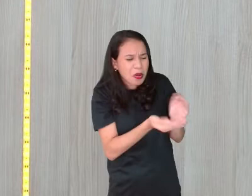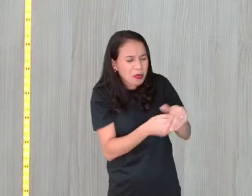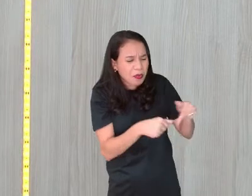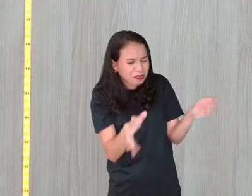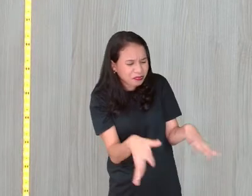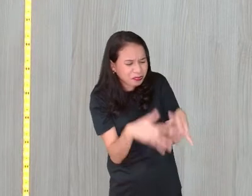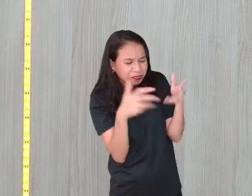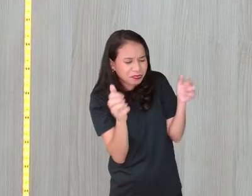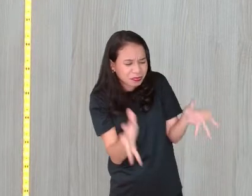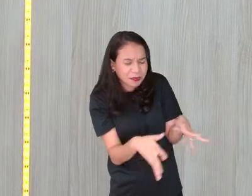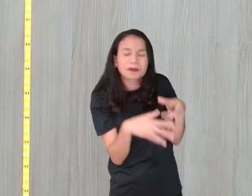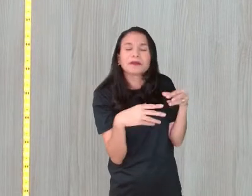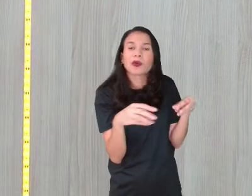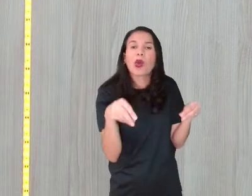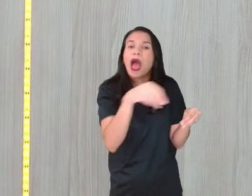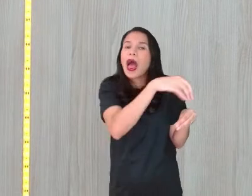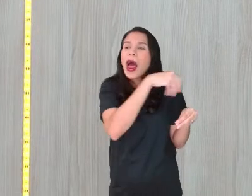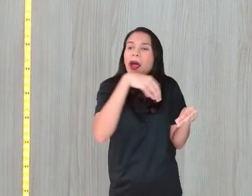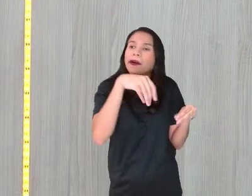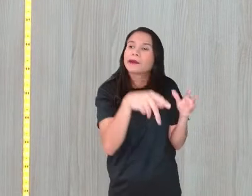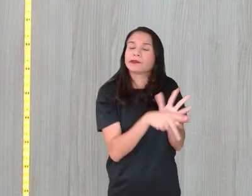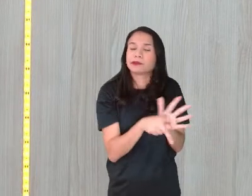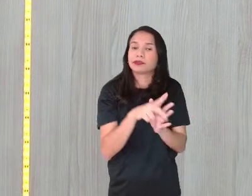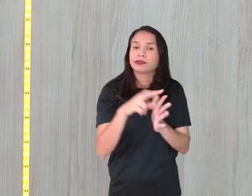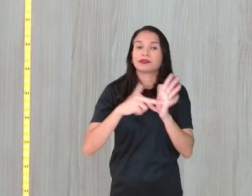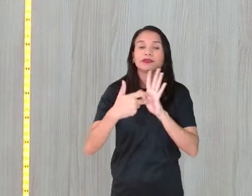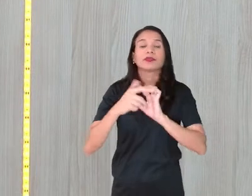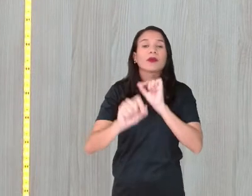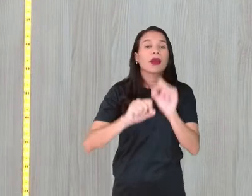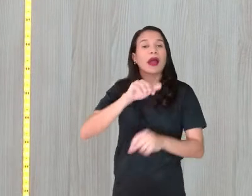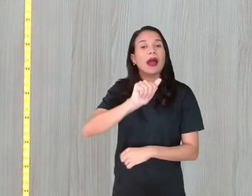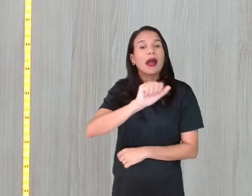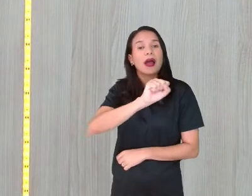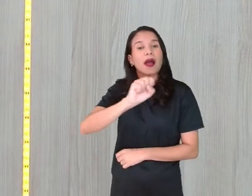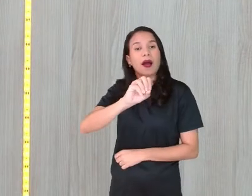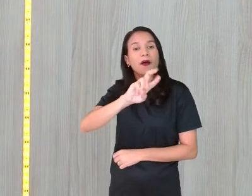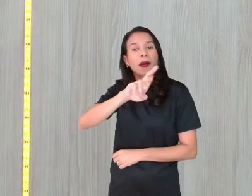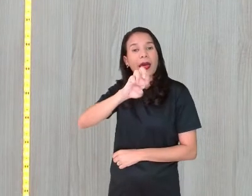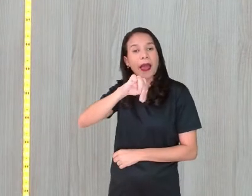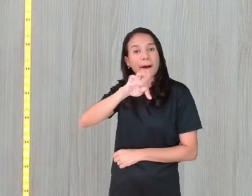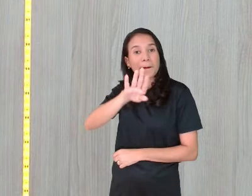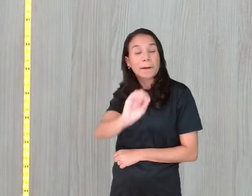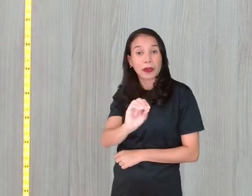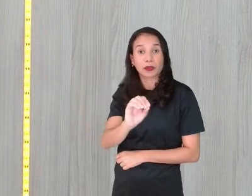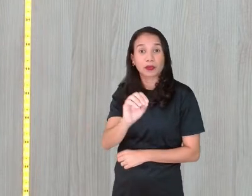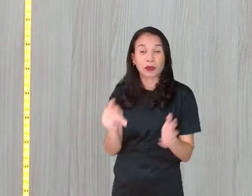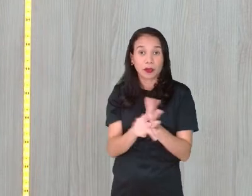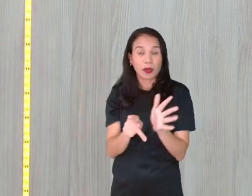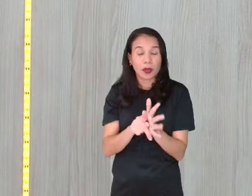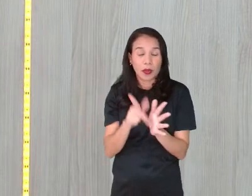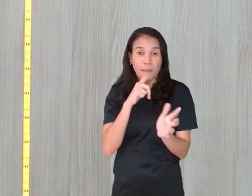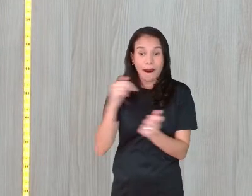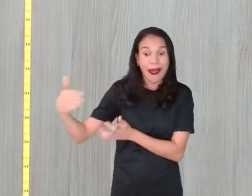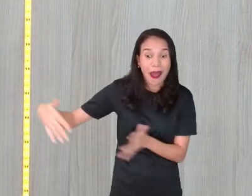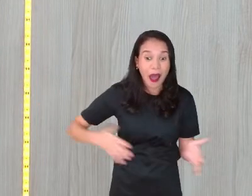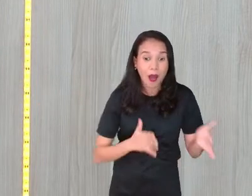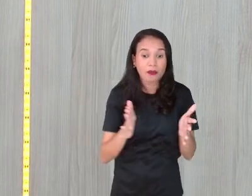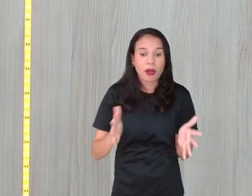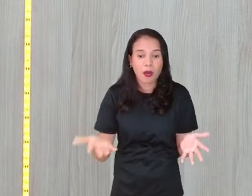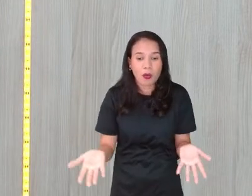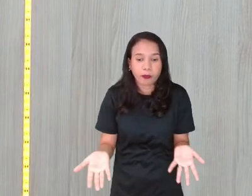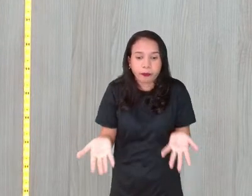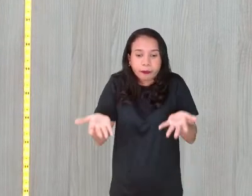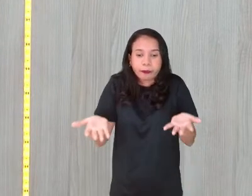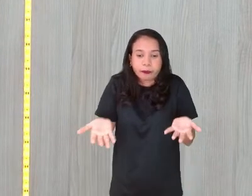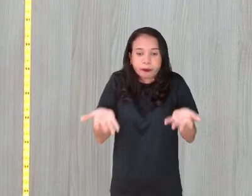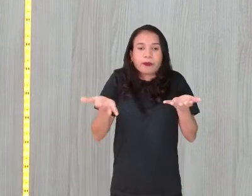a quantidade de areia. Né? Então isso tem causado o quê? Que o rio ele fique mais raso. Então quando fica mais